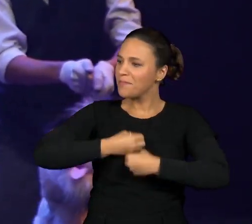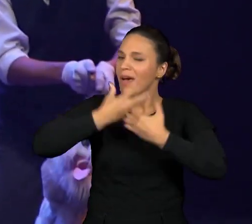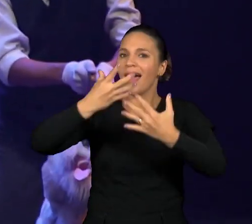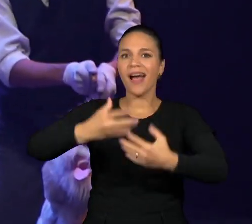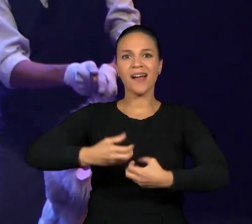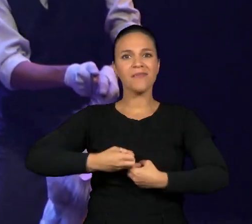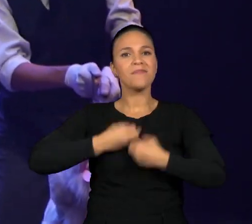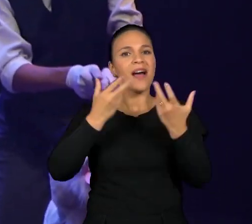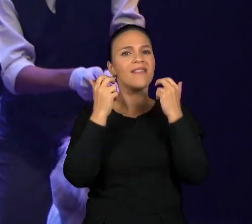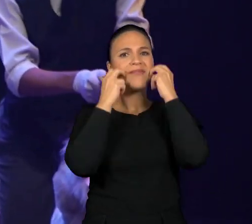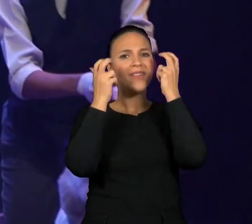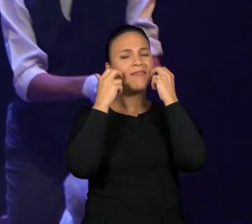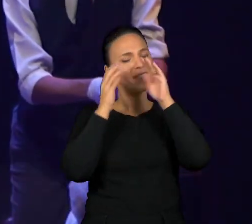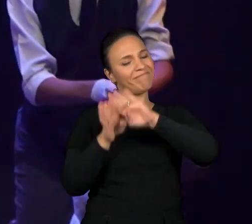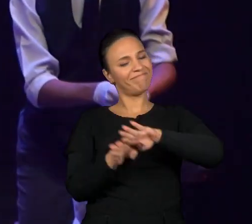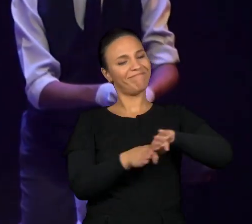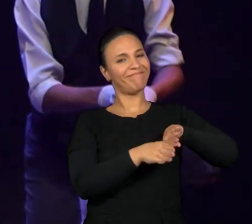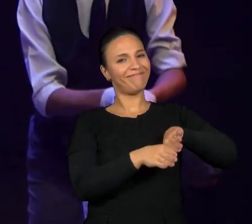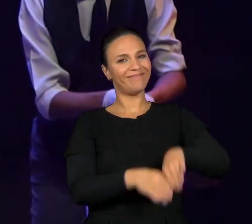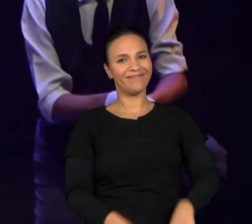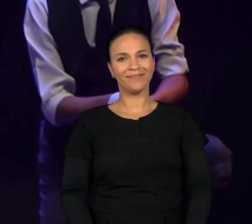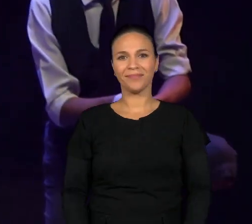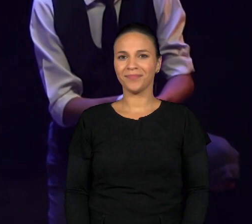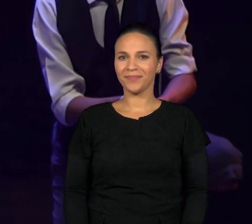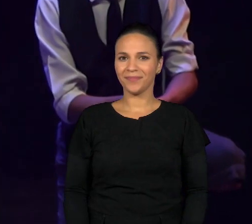essa vergonha.